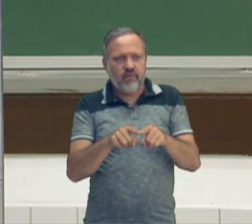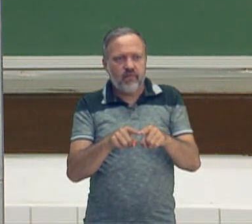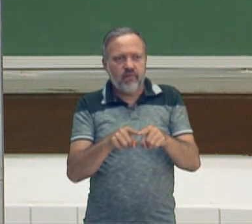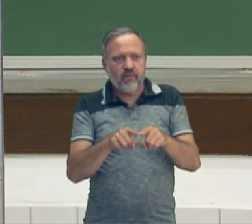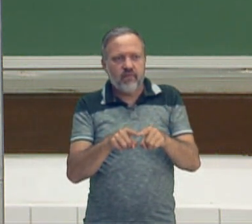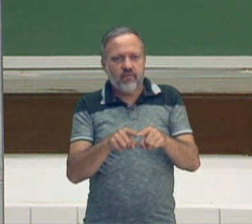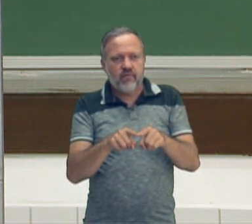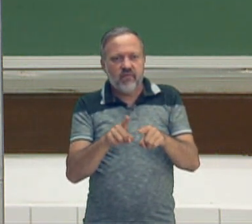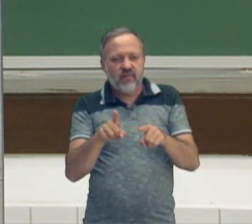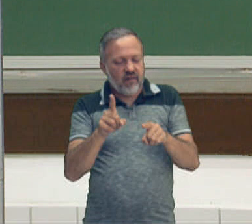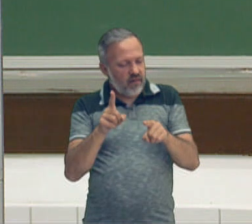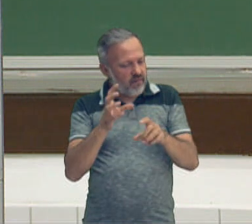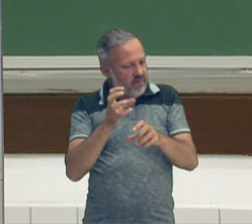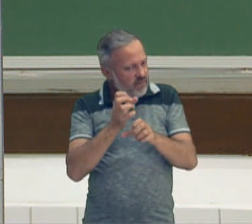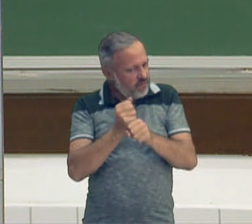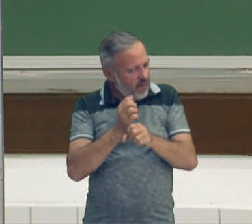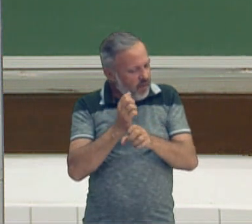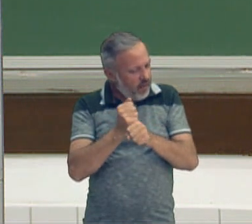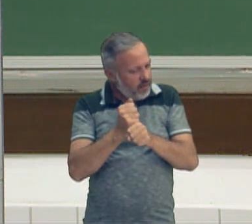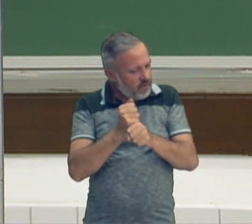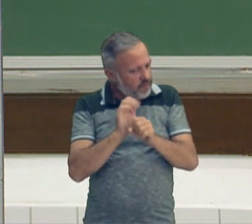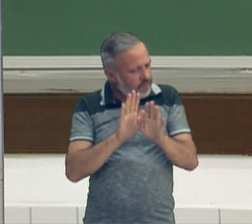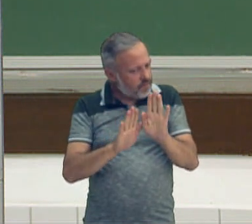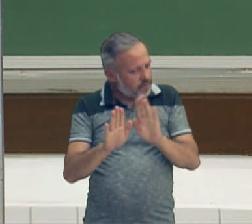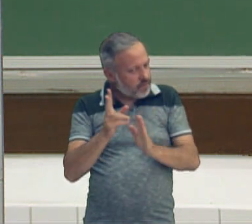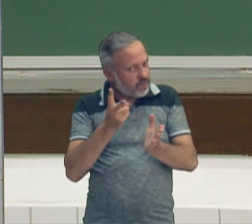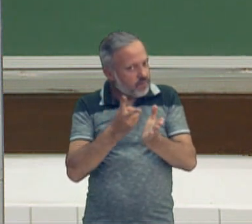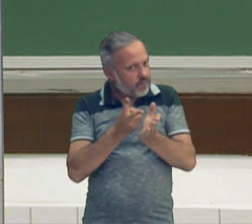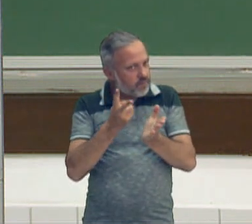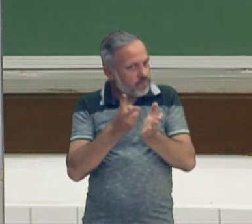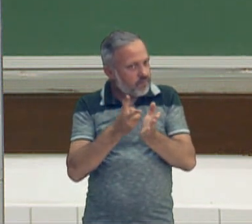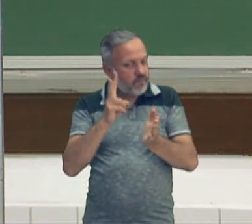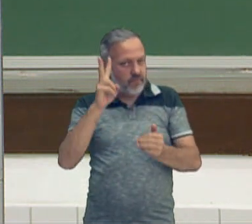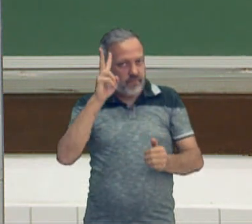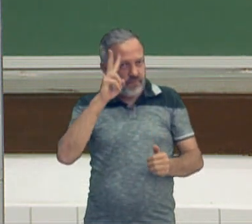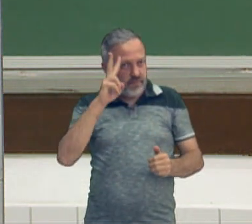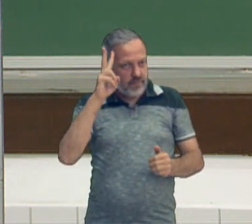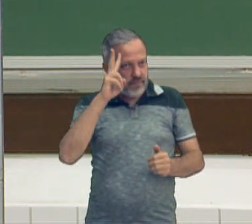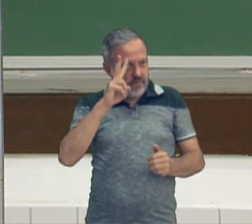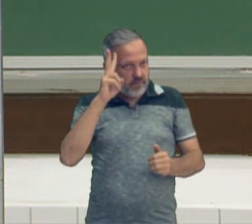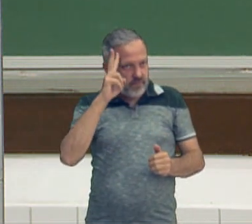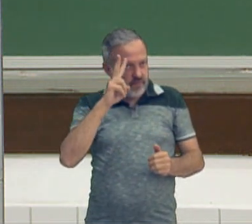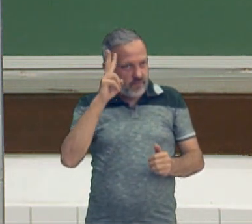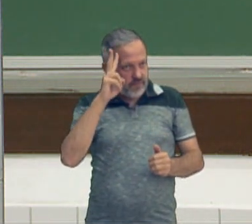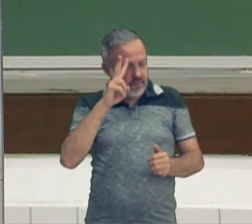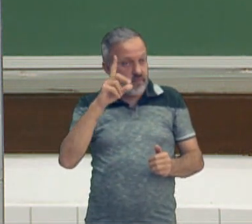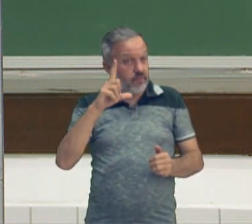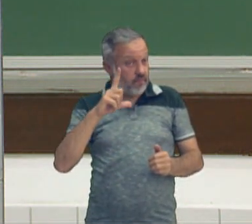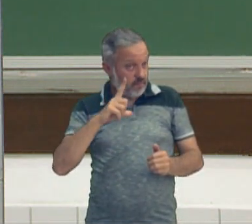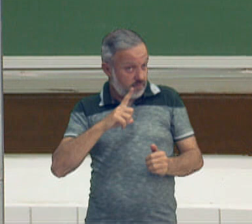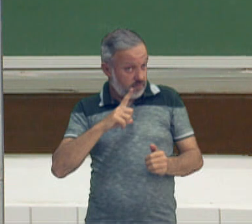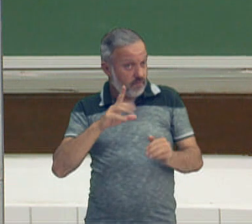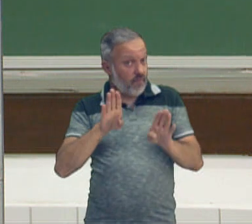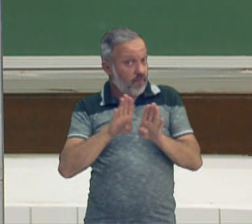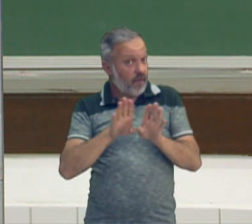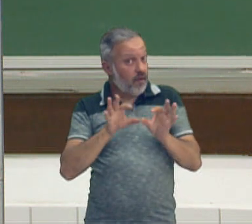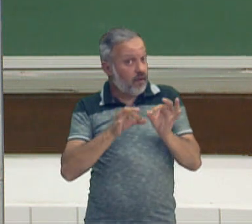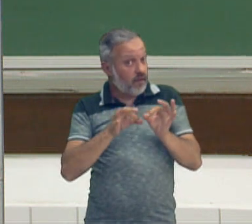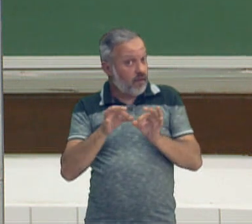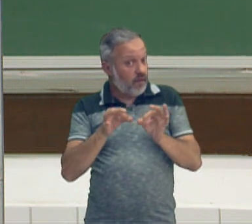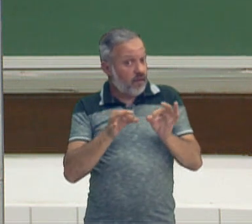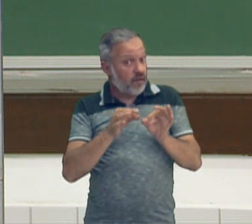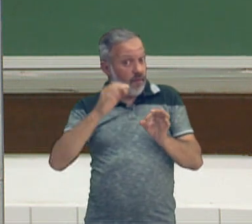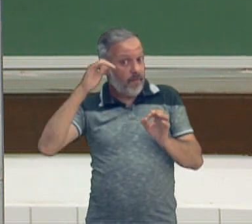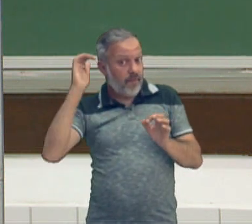modo bastante matemático. A gente tem que cuidar com isso. Lembrando que existe uma concentração na orla litorânea aqui do Brasil, né,